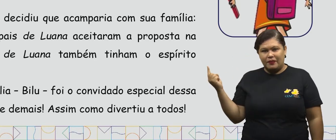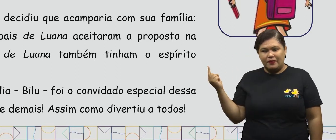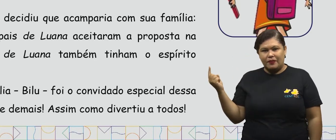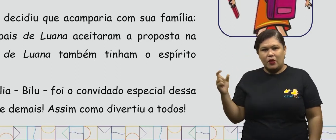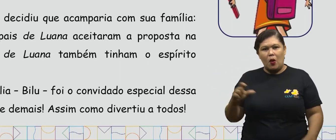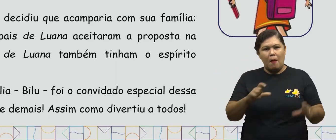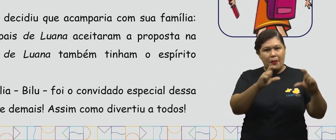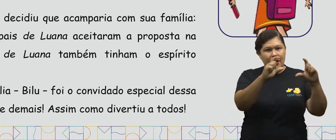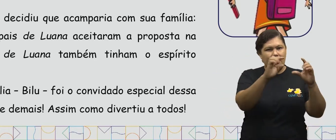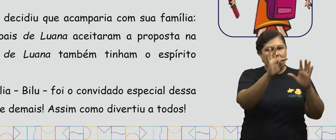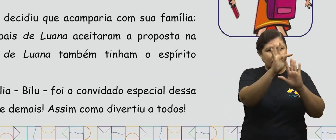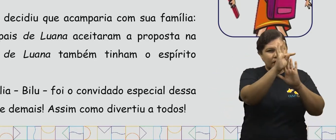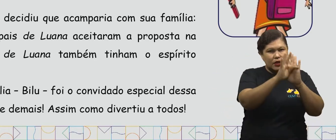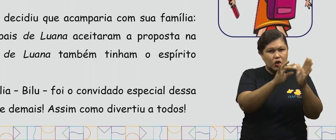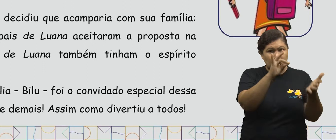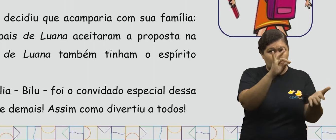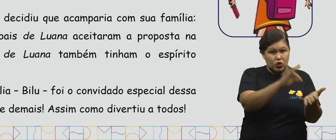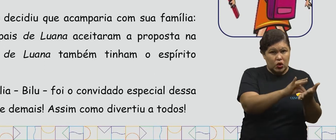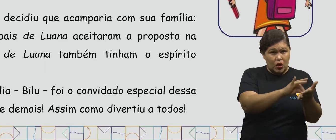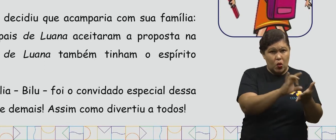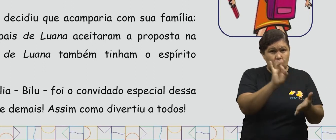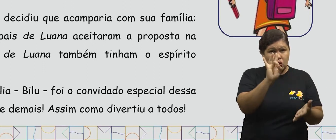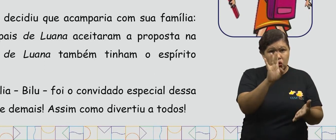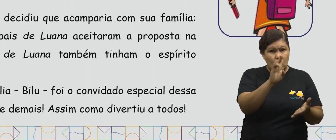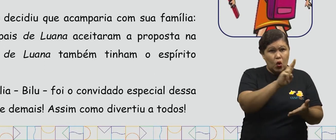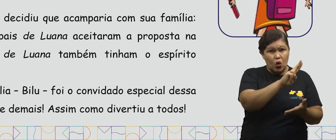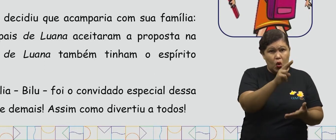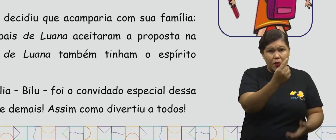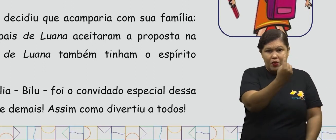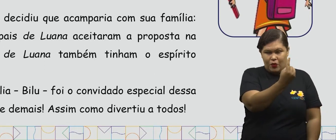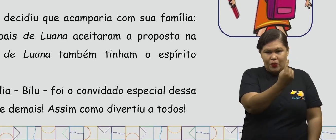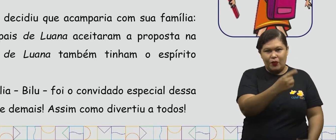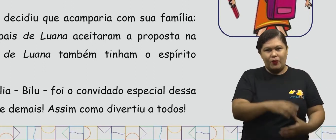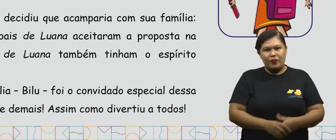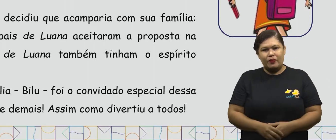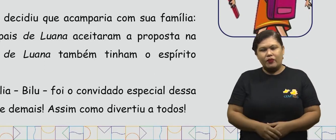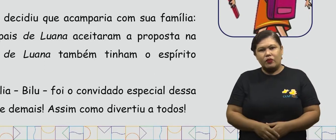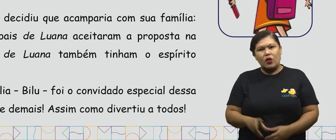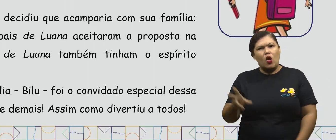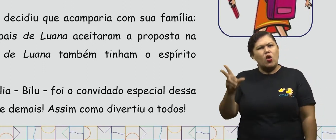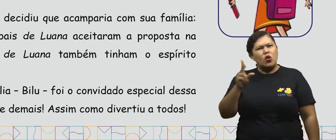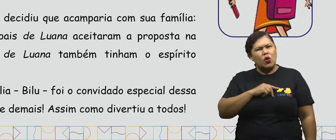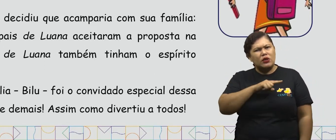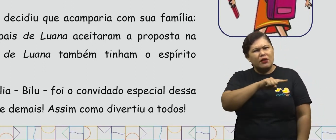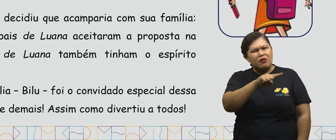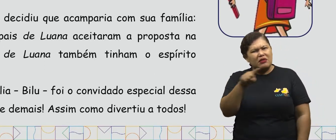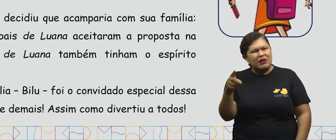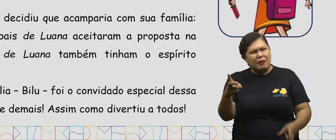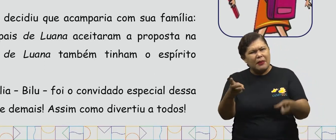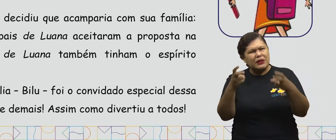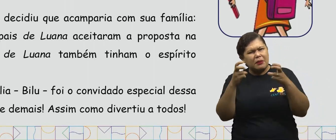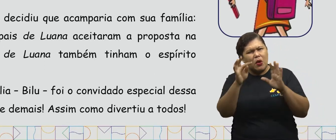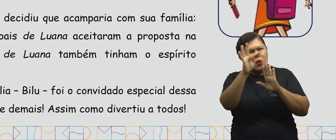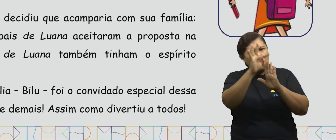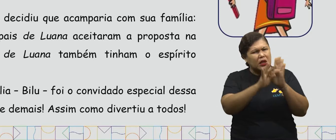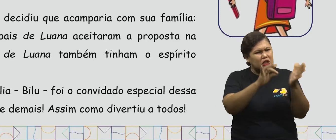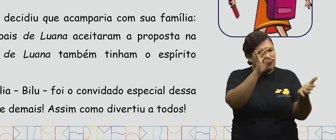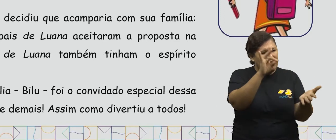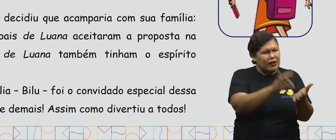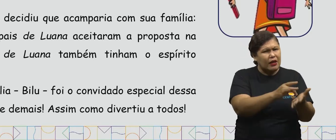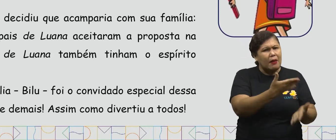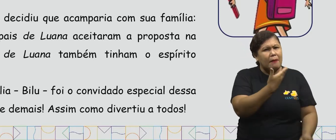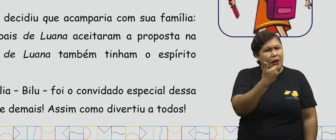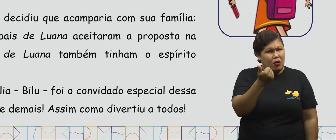texto, o texto original, Luana aparece apenas uma vez. Nossa, você também acha que o texto original ficou